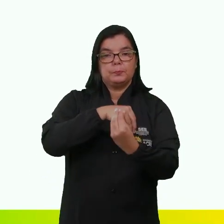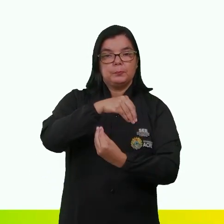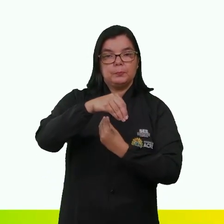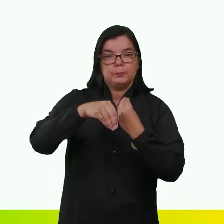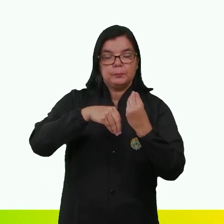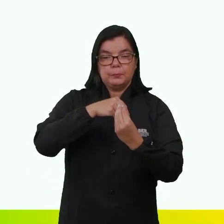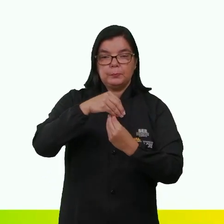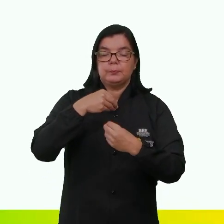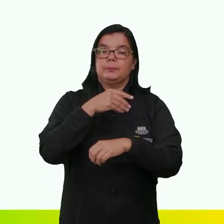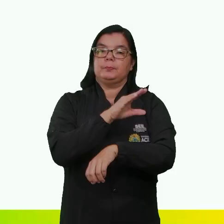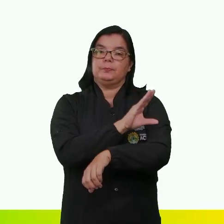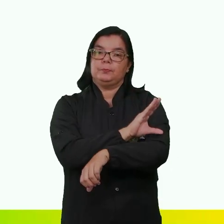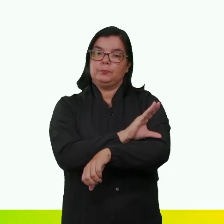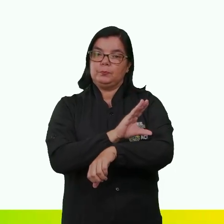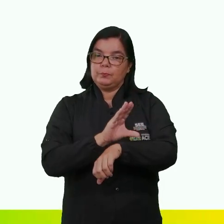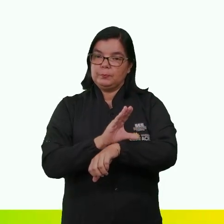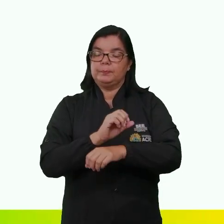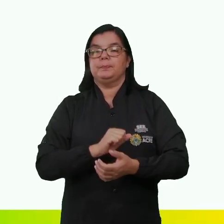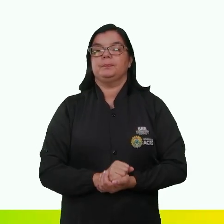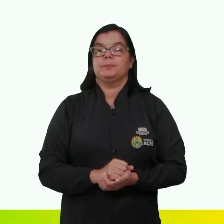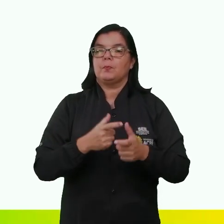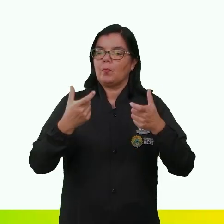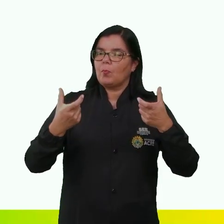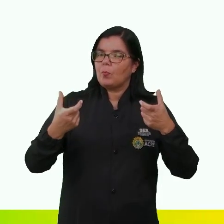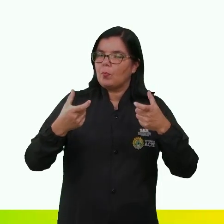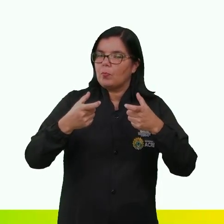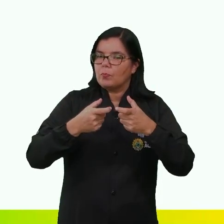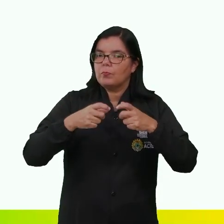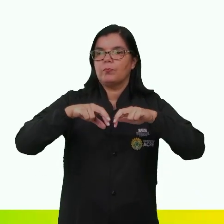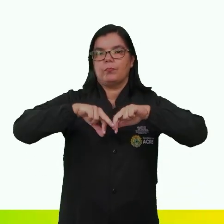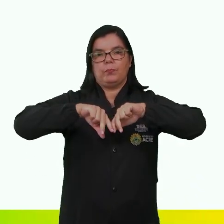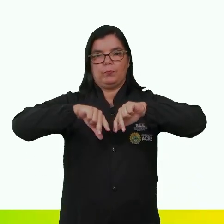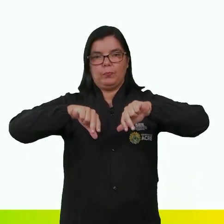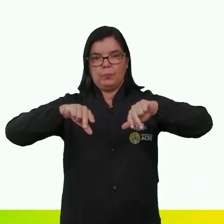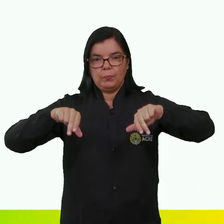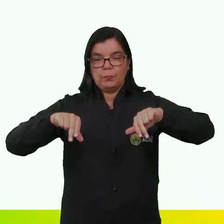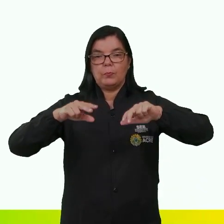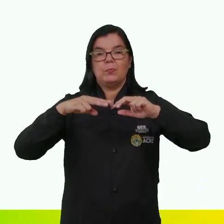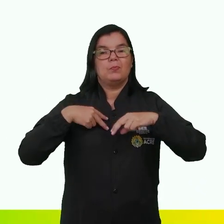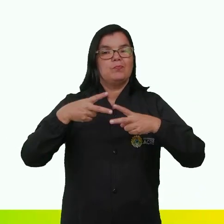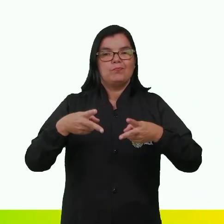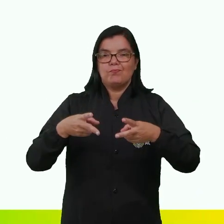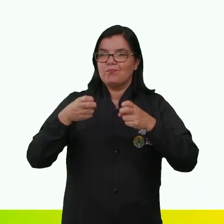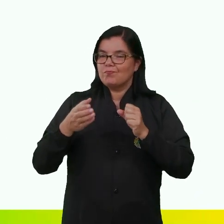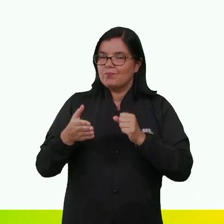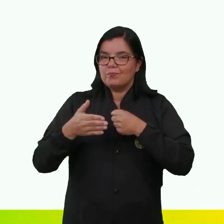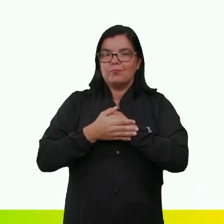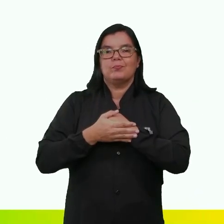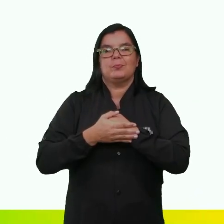uma homogeneização cultural, reduzindo a diversidade e